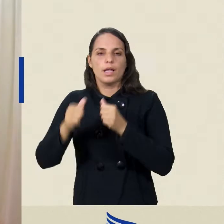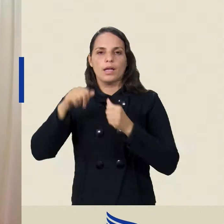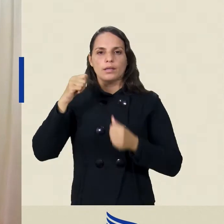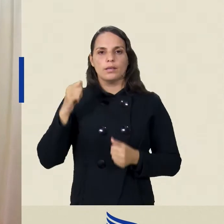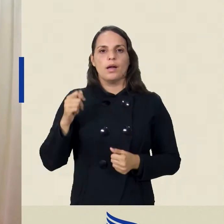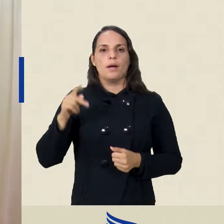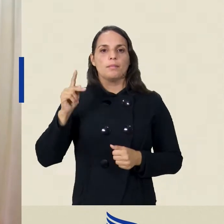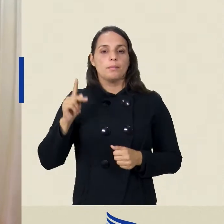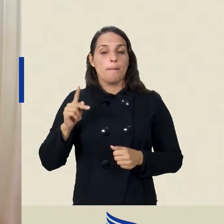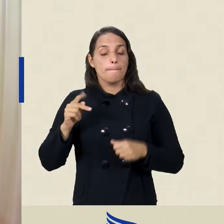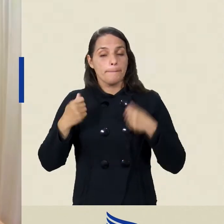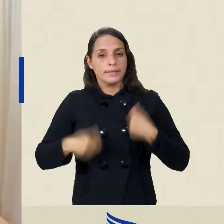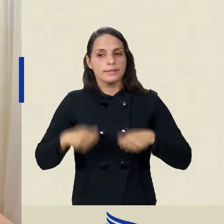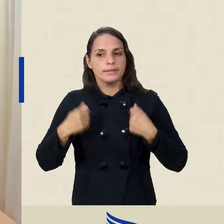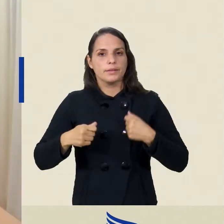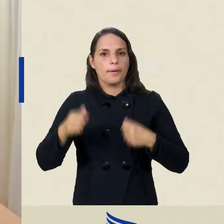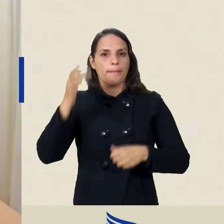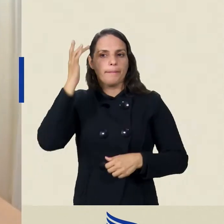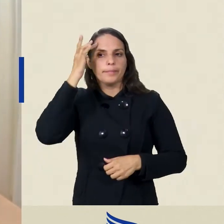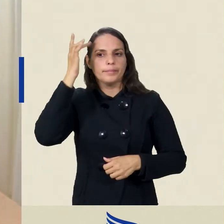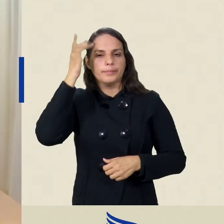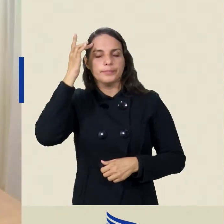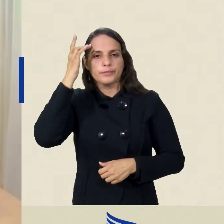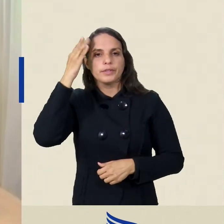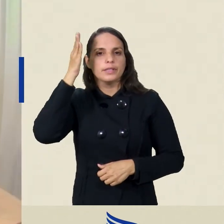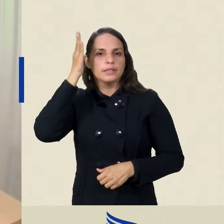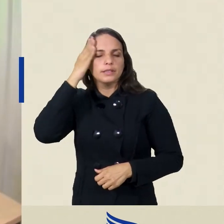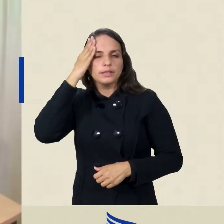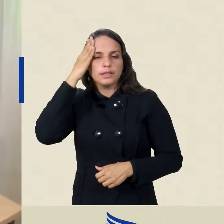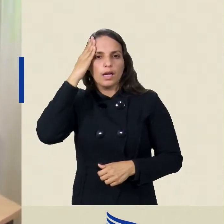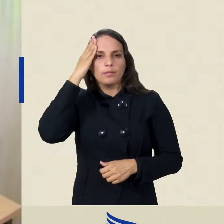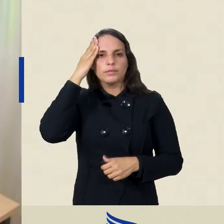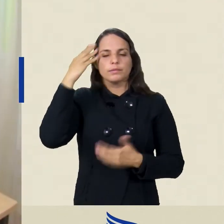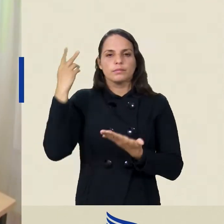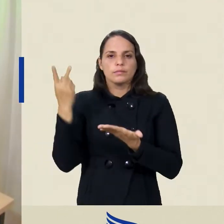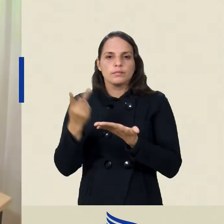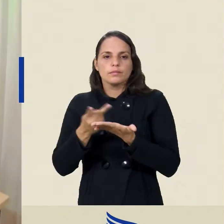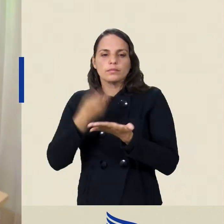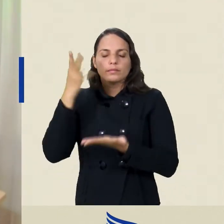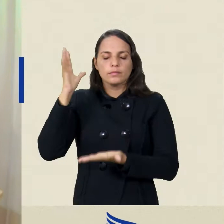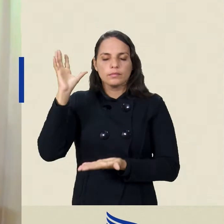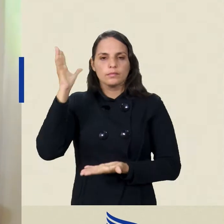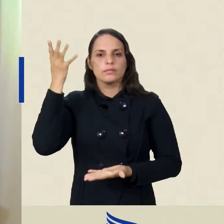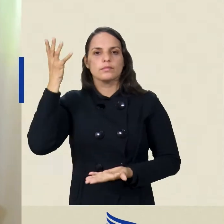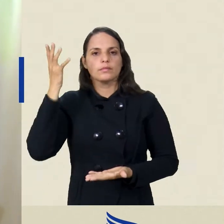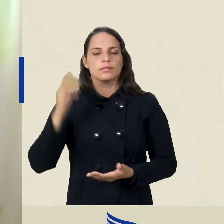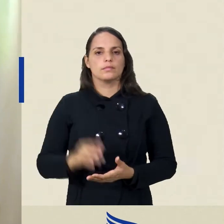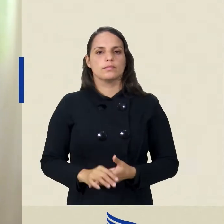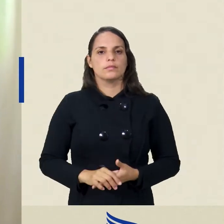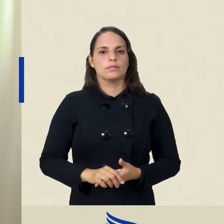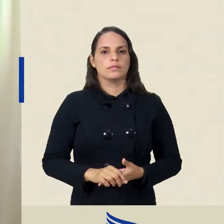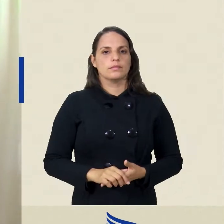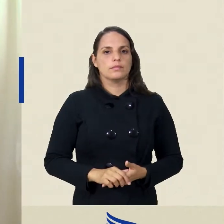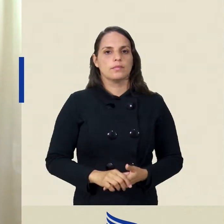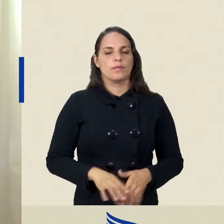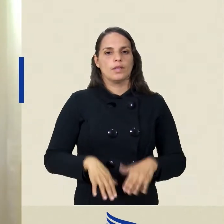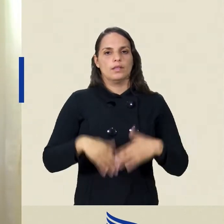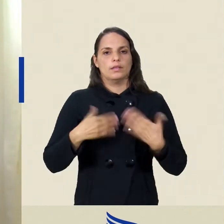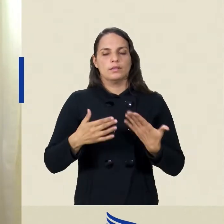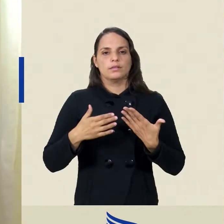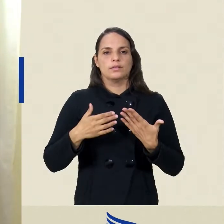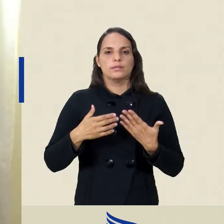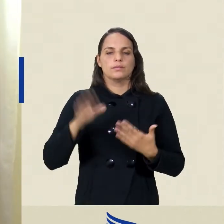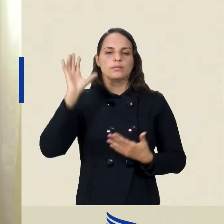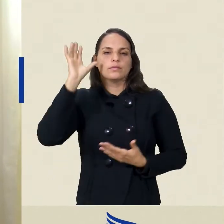o suficiente para compreender o que está envolvido nesta decisão. Uma decisão tão